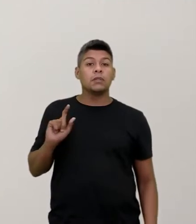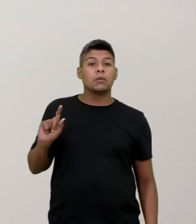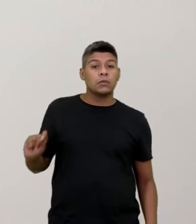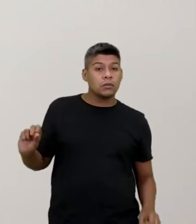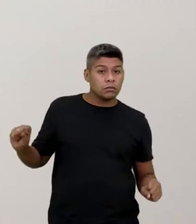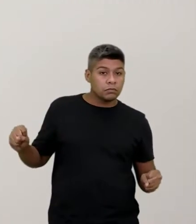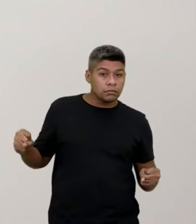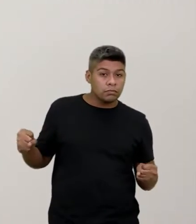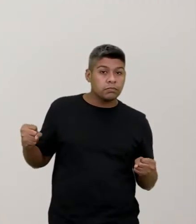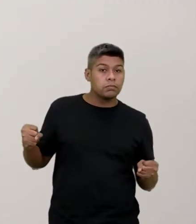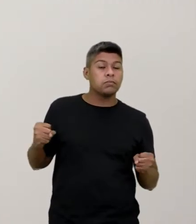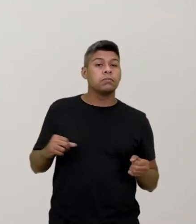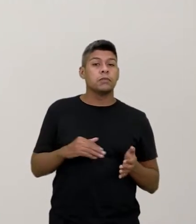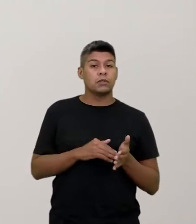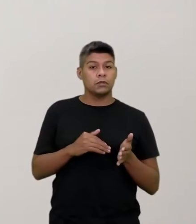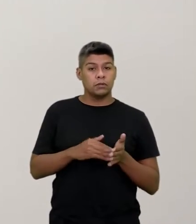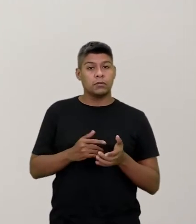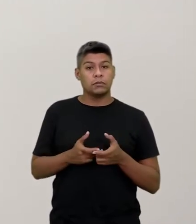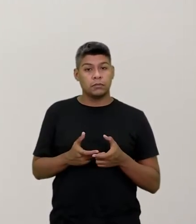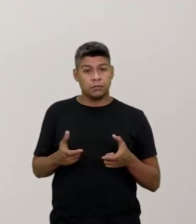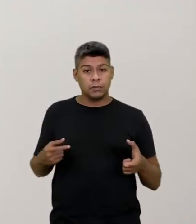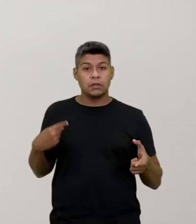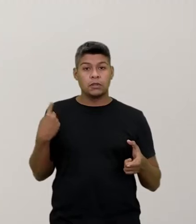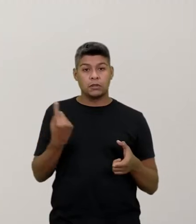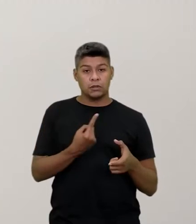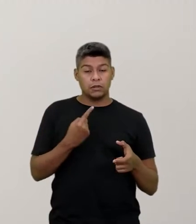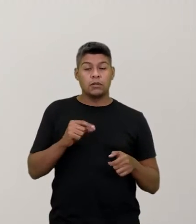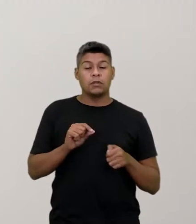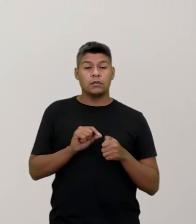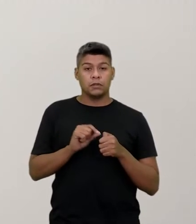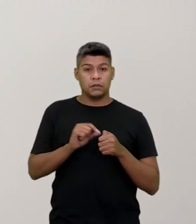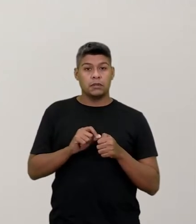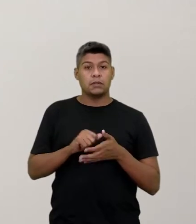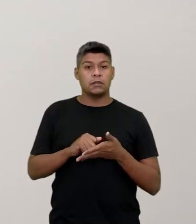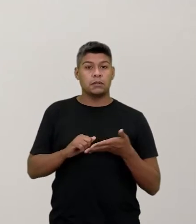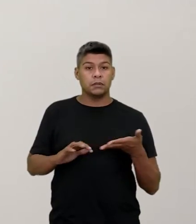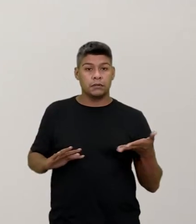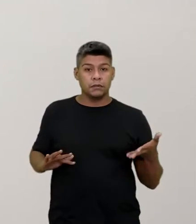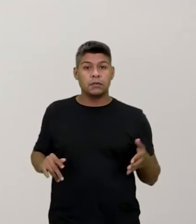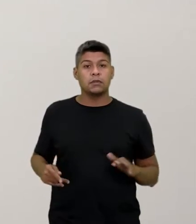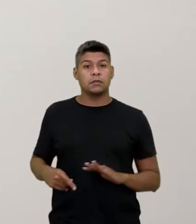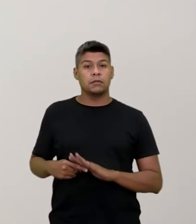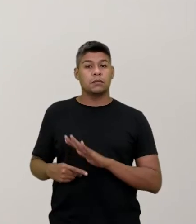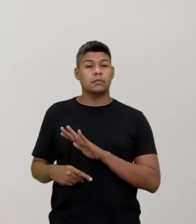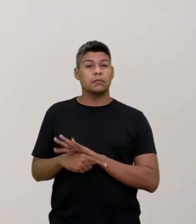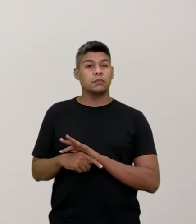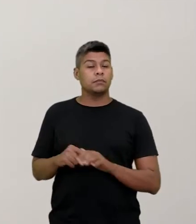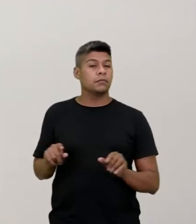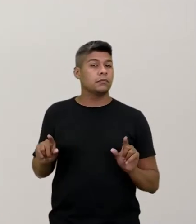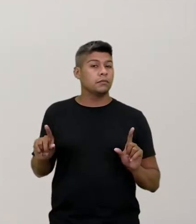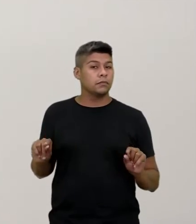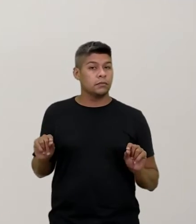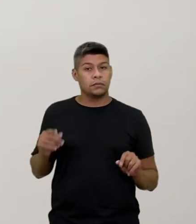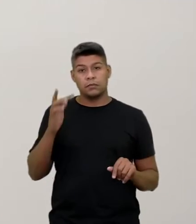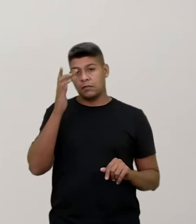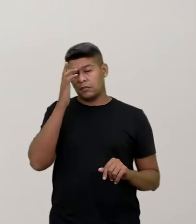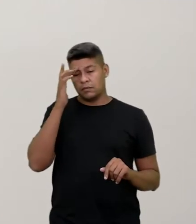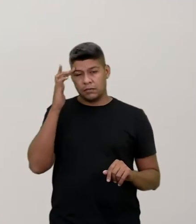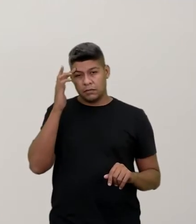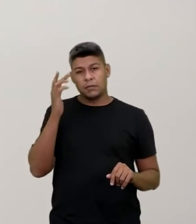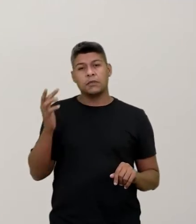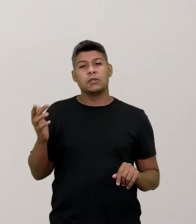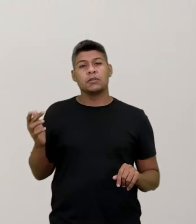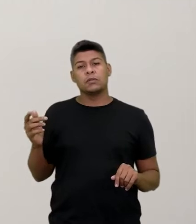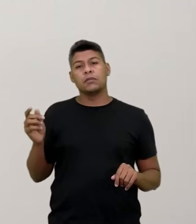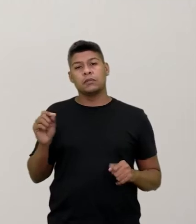rigor metodológico maior na hora da gente fazer as atividades. As atividades que, por sua vez, na escola elas